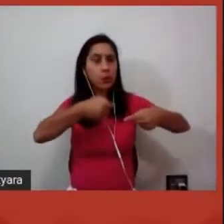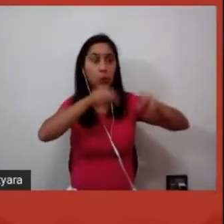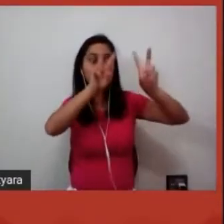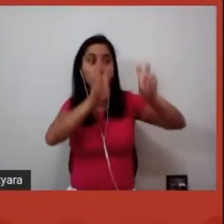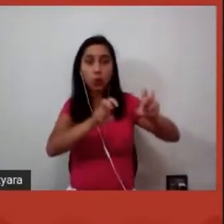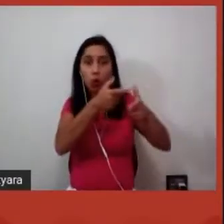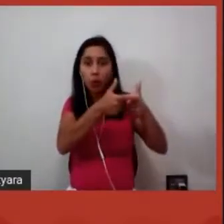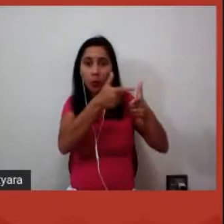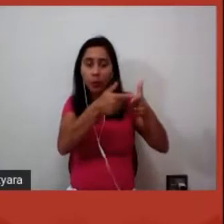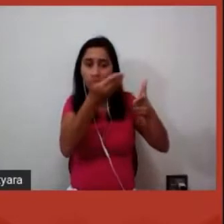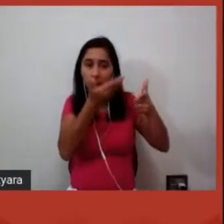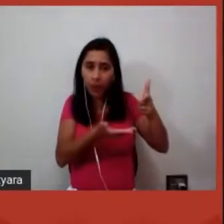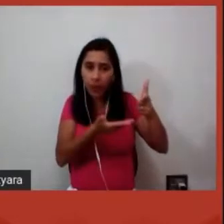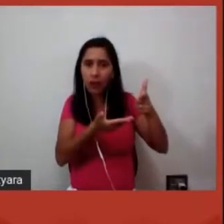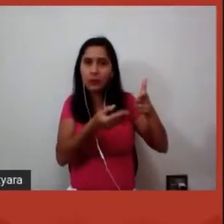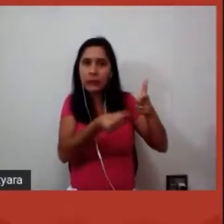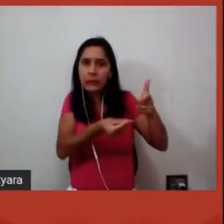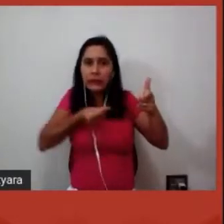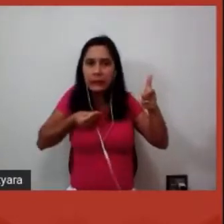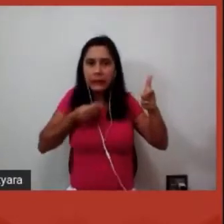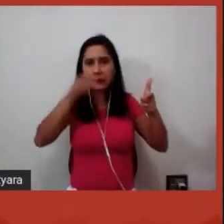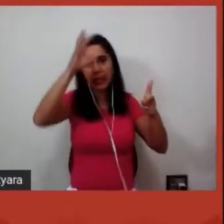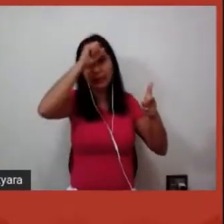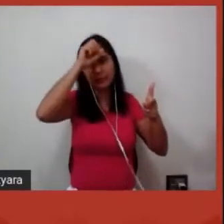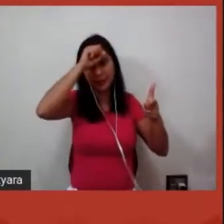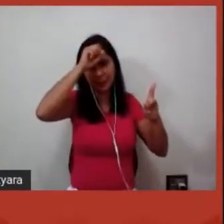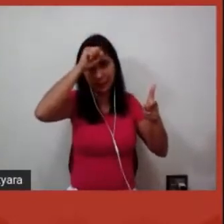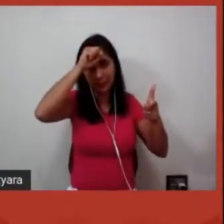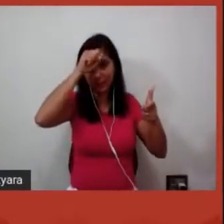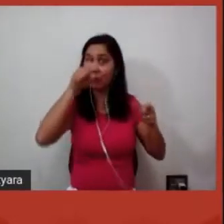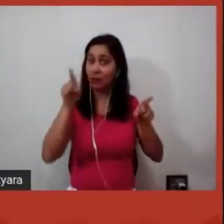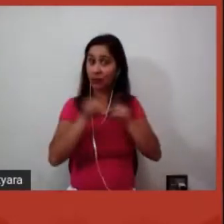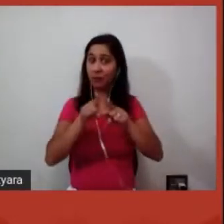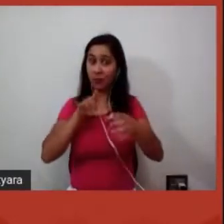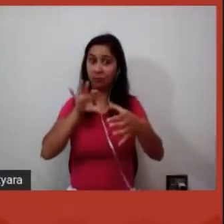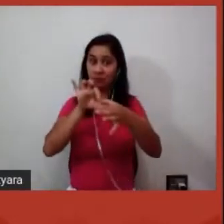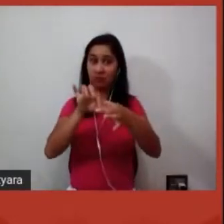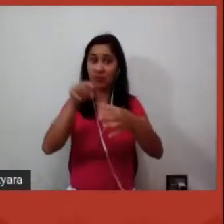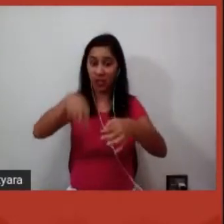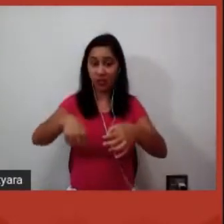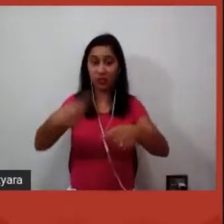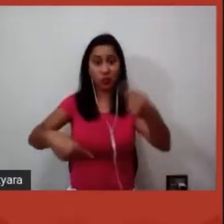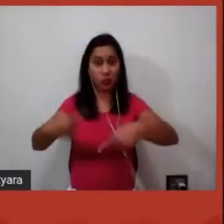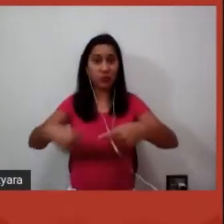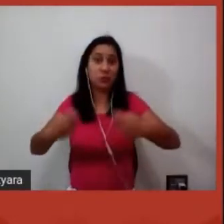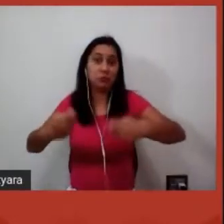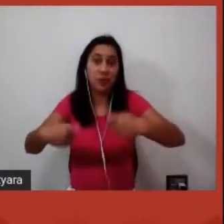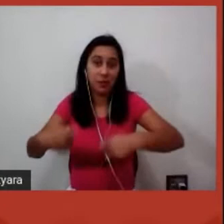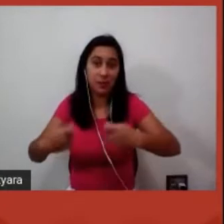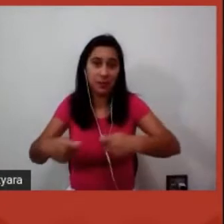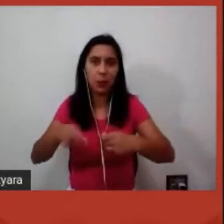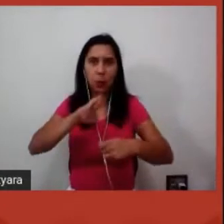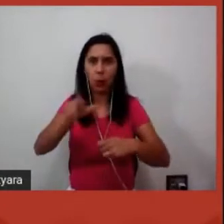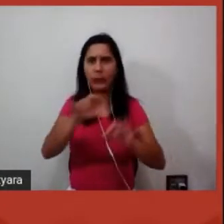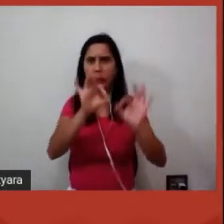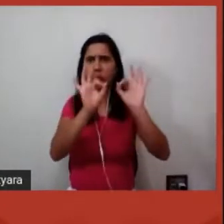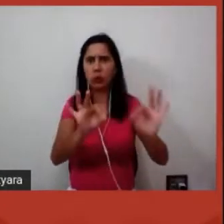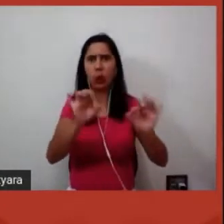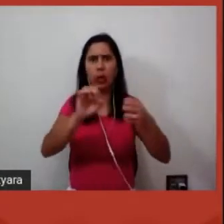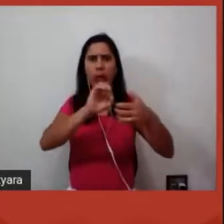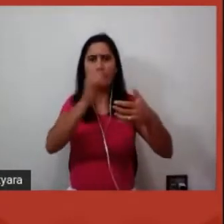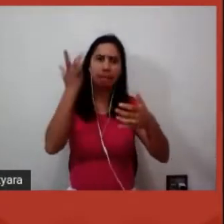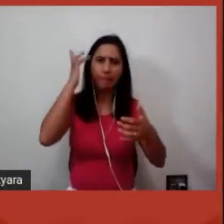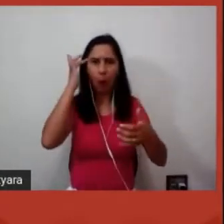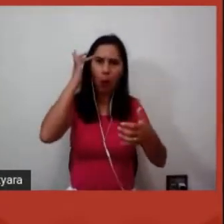problema que gera um aprendizado. Então, isso também faz parte dessa discussão aqui, né? Não ser tão exato só nas hipóteses,